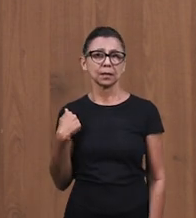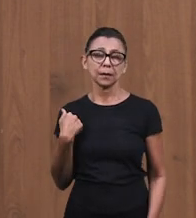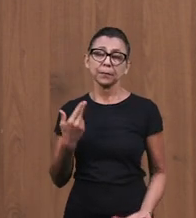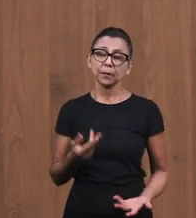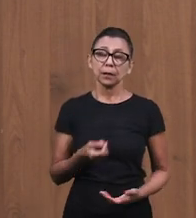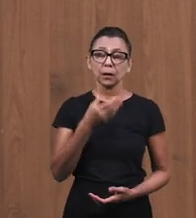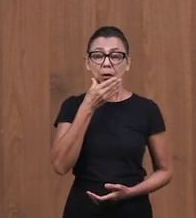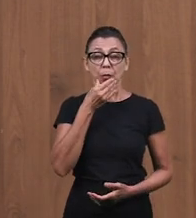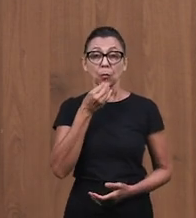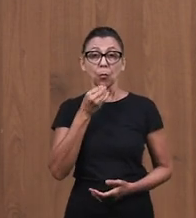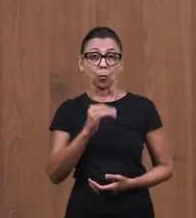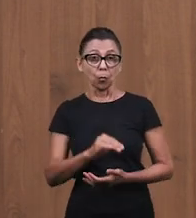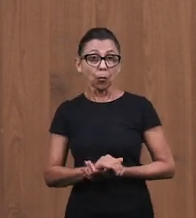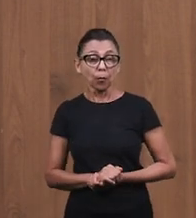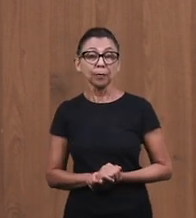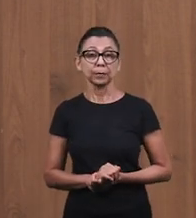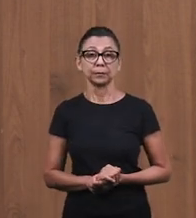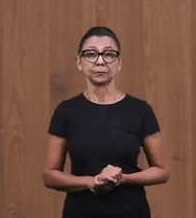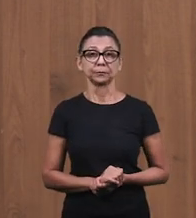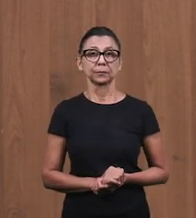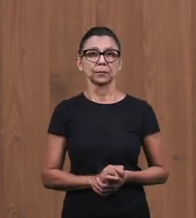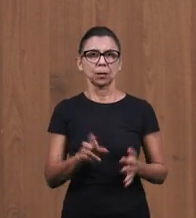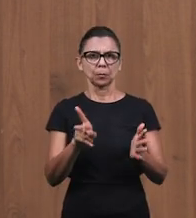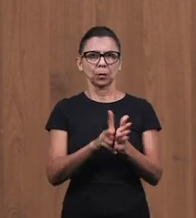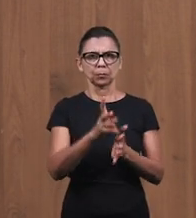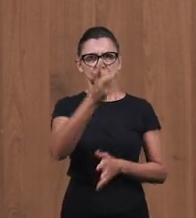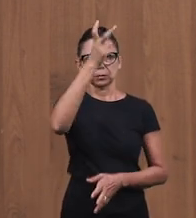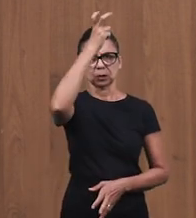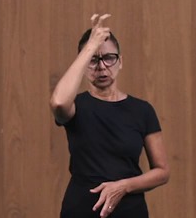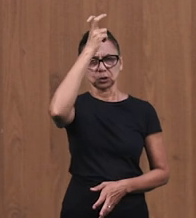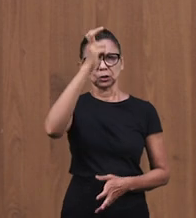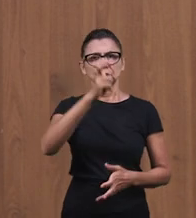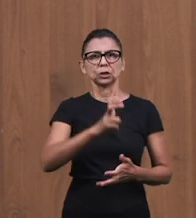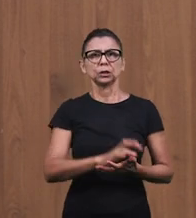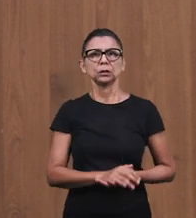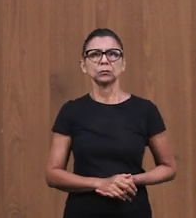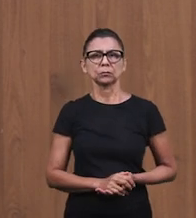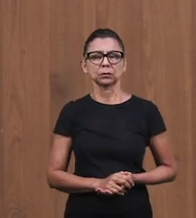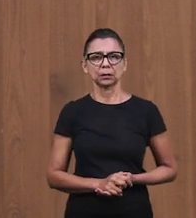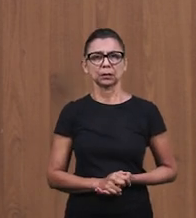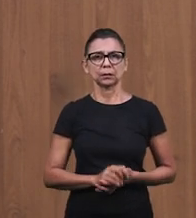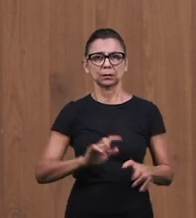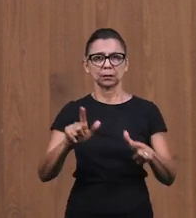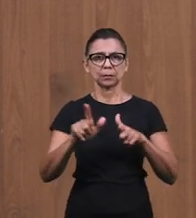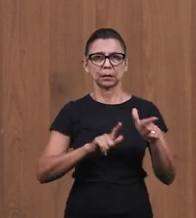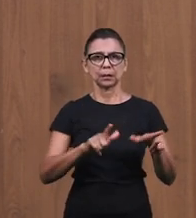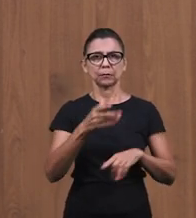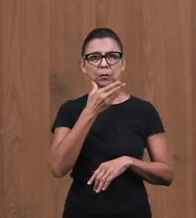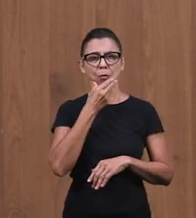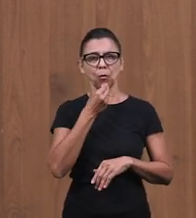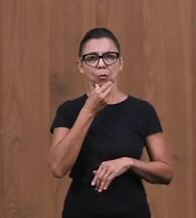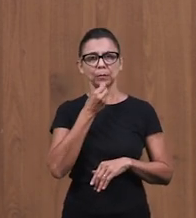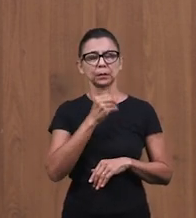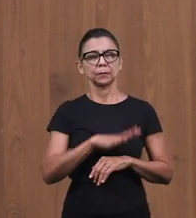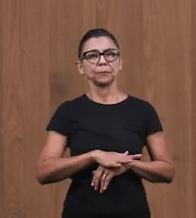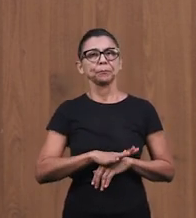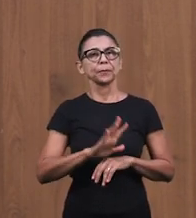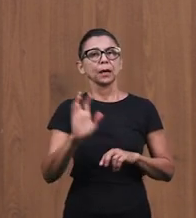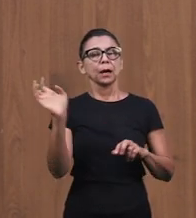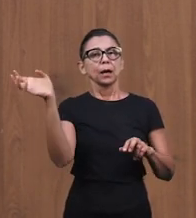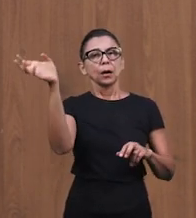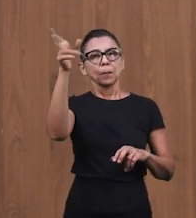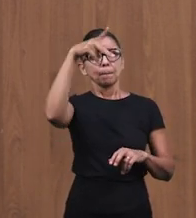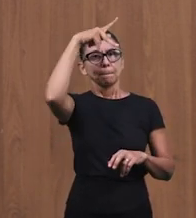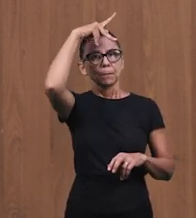homem levou seu escravo José para trabalhar lá na sua casa. E ali, trabalhando como escravo, o coração de José